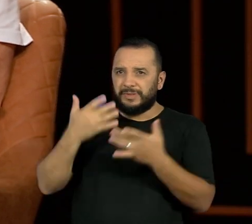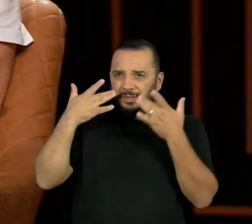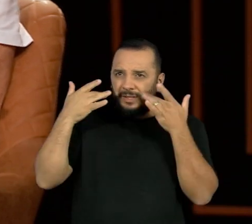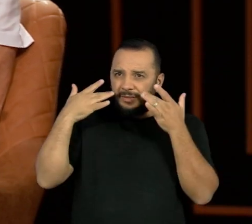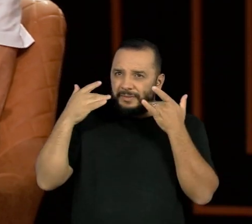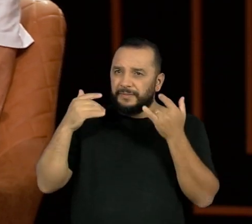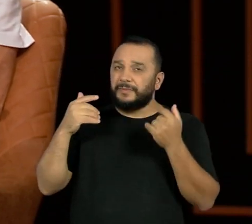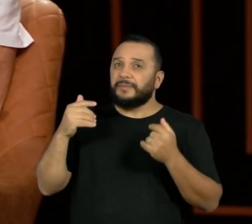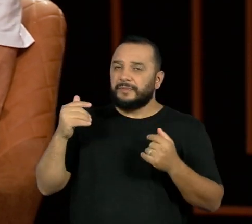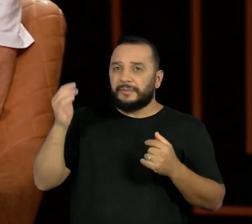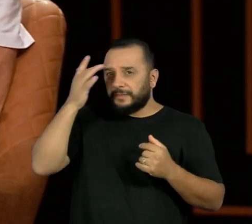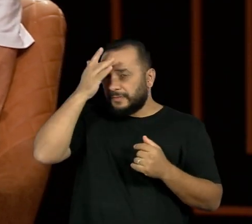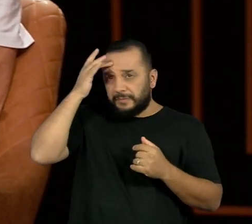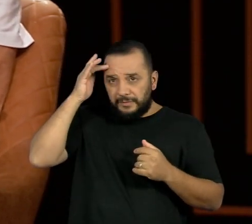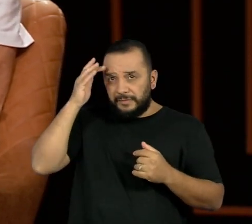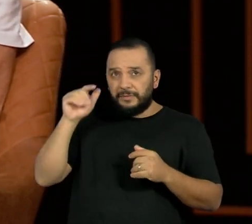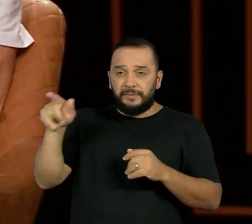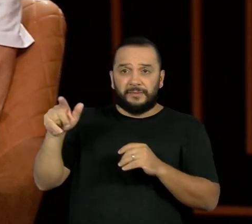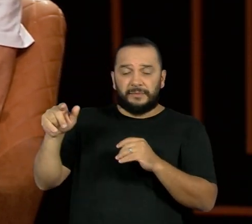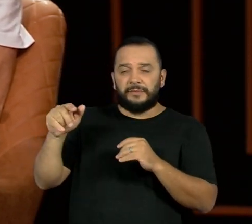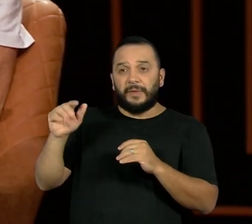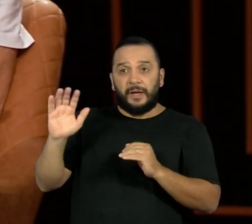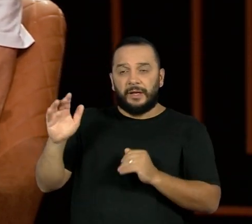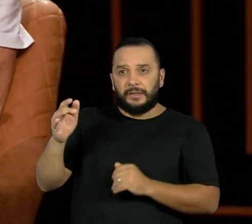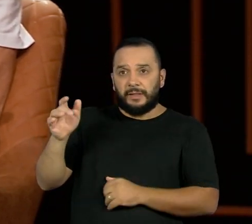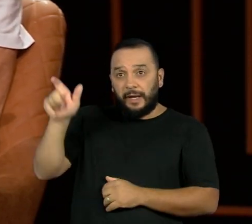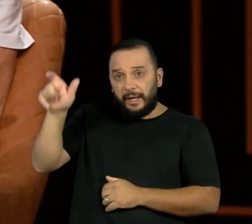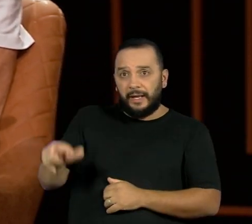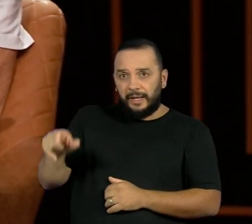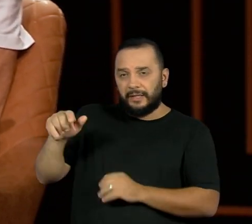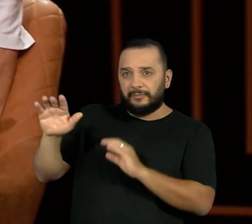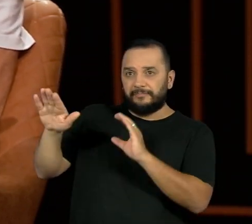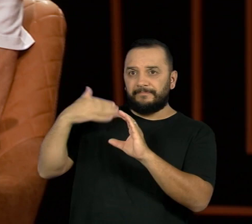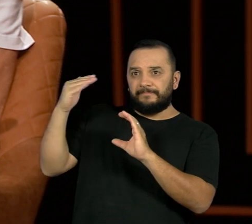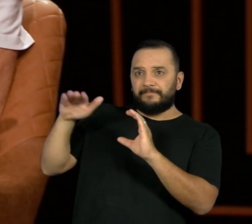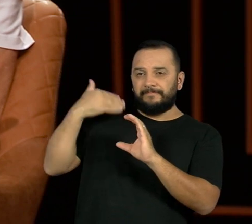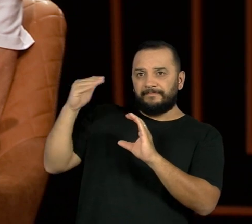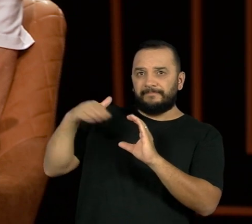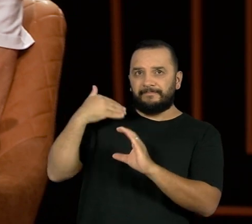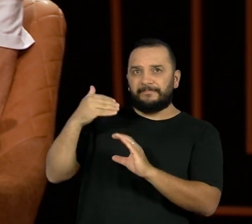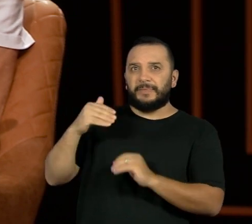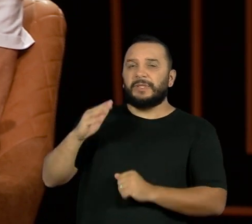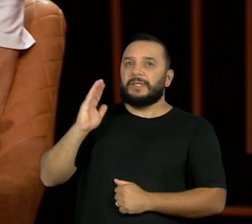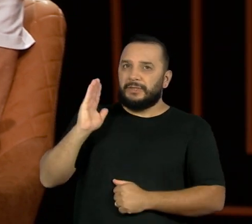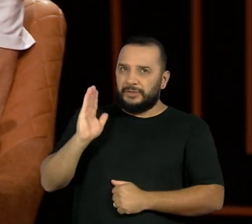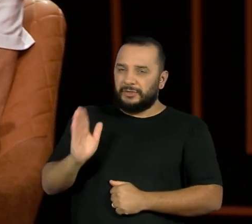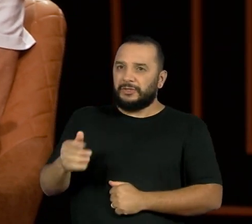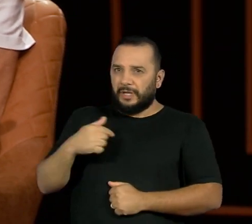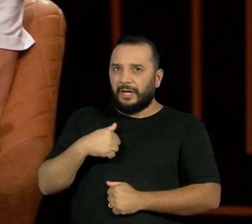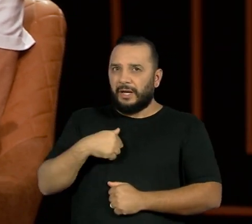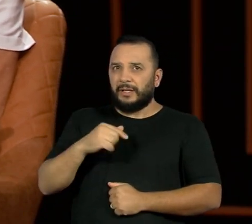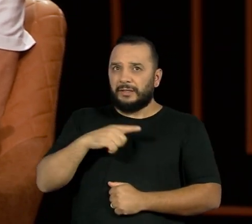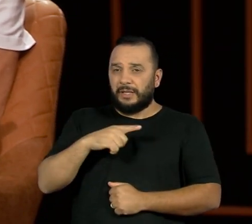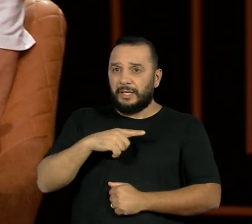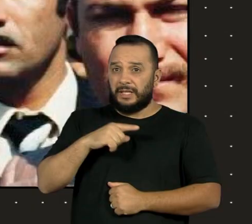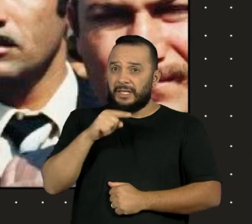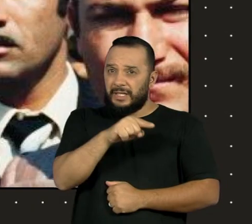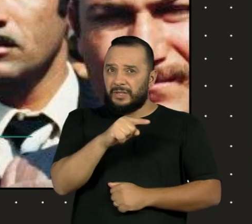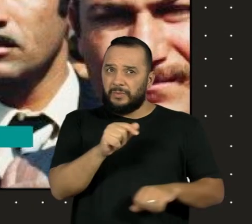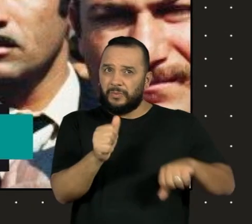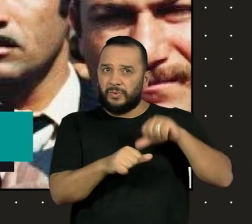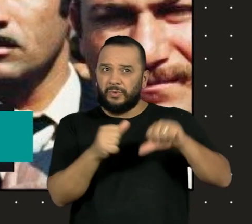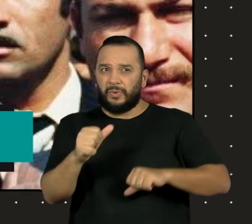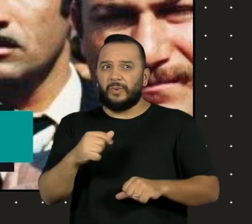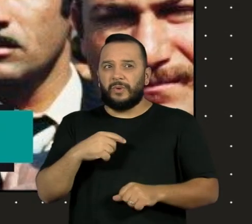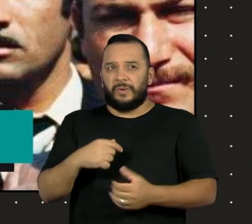eu recebia e-mail dela com novos depoimentos do Saddam. Olha, mudou isso aqui, quer dizer,